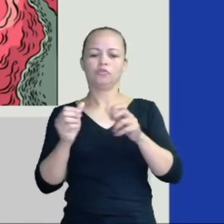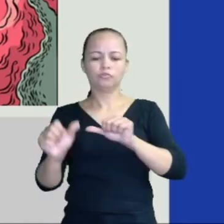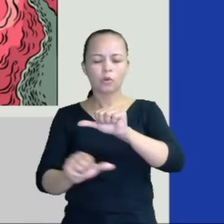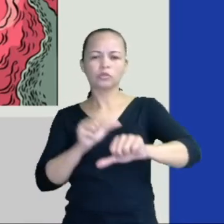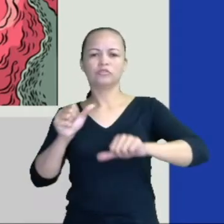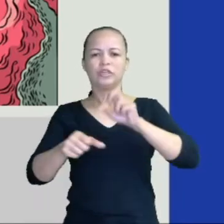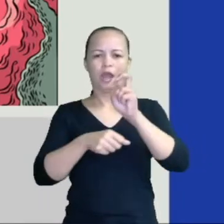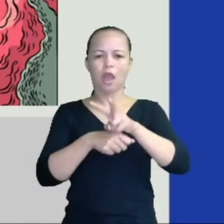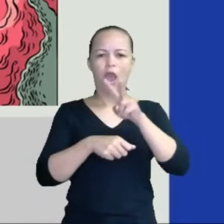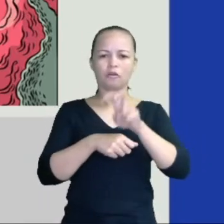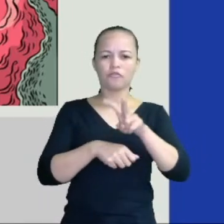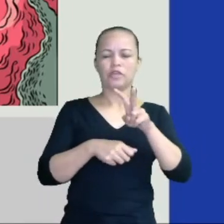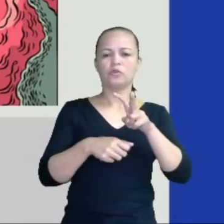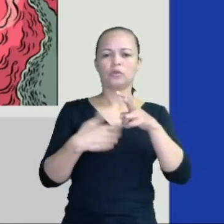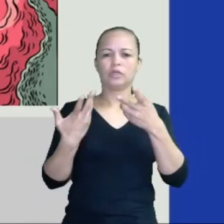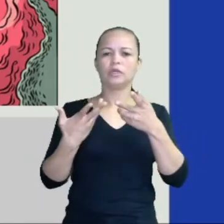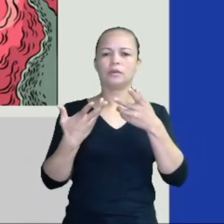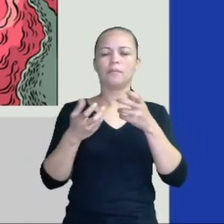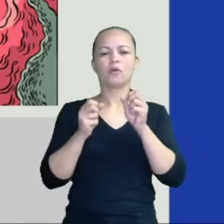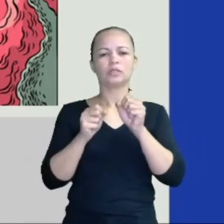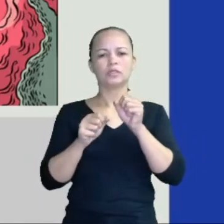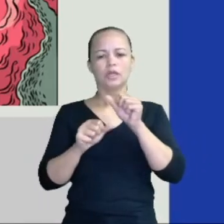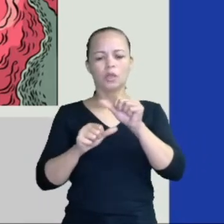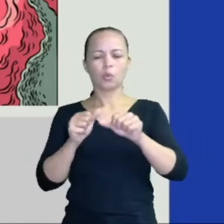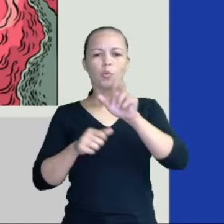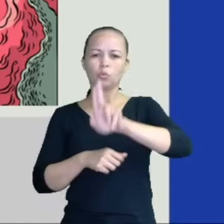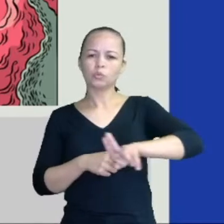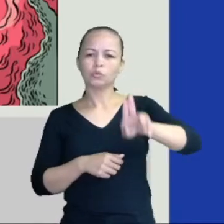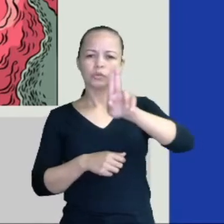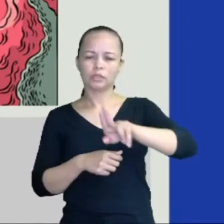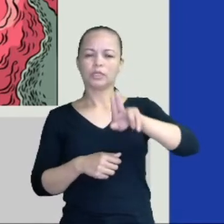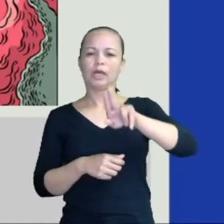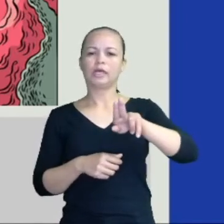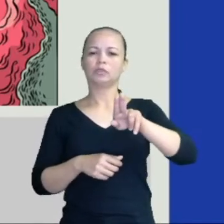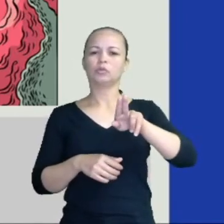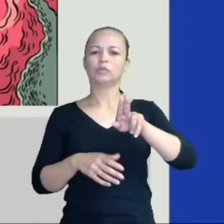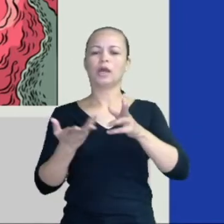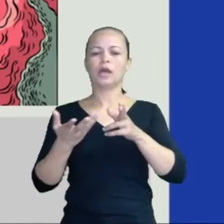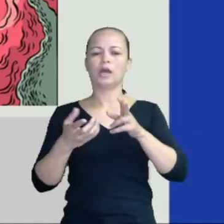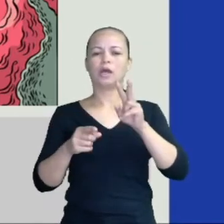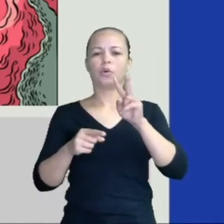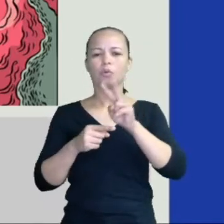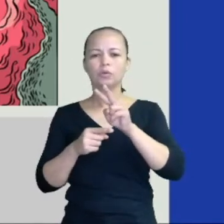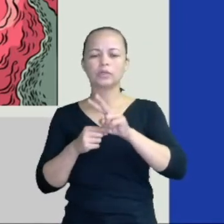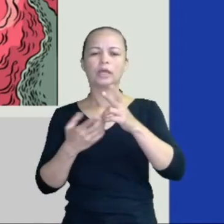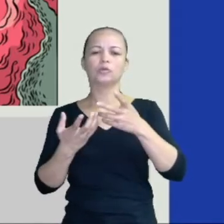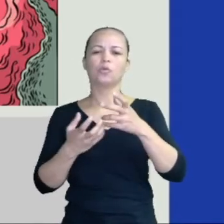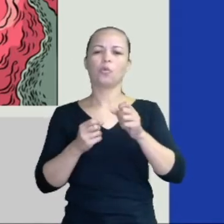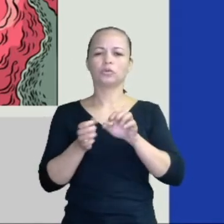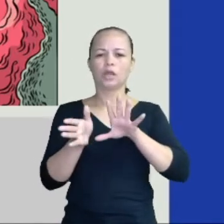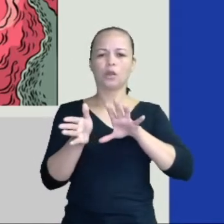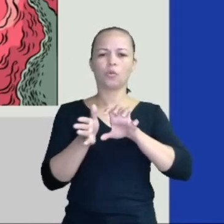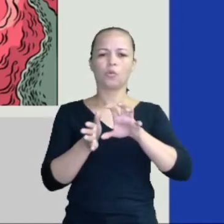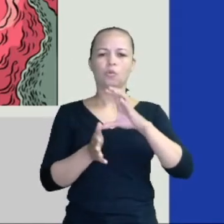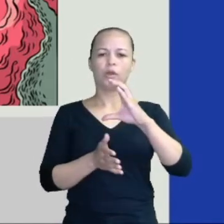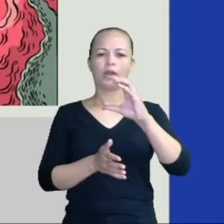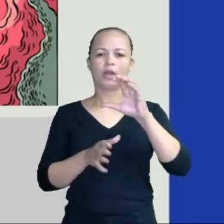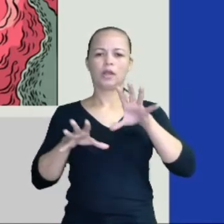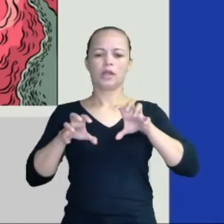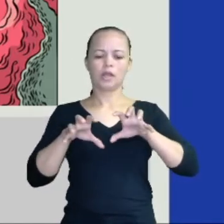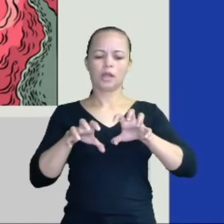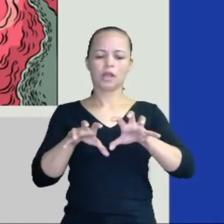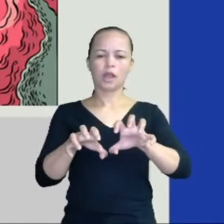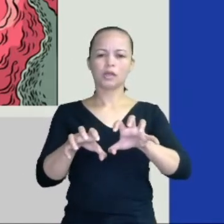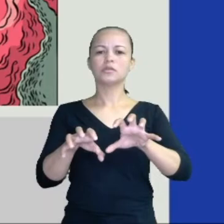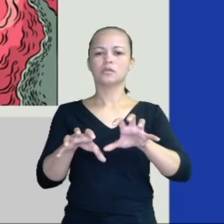no tratamento contra o câncer. Um dos ramos da terapia genética é usar vírus para